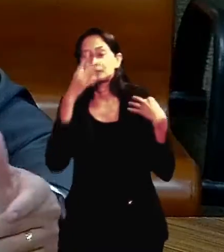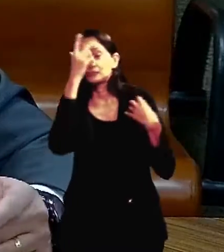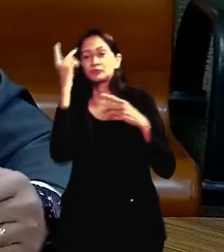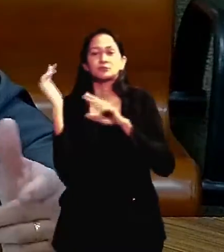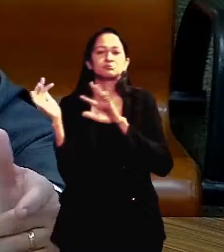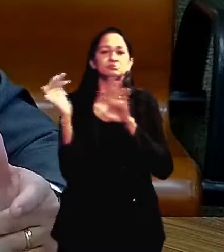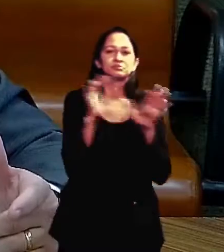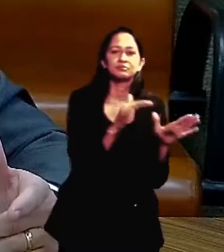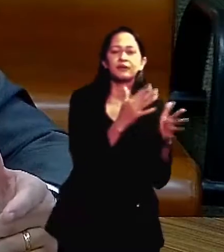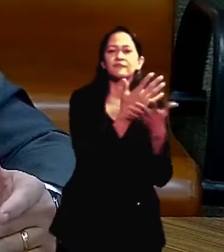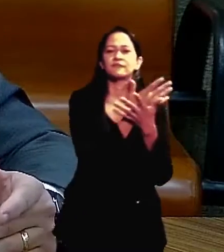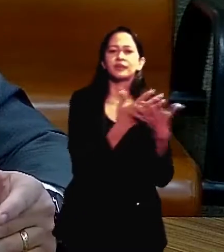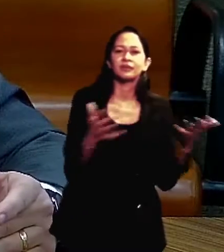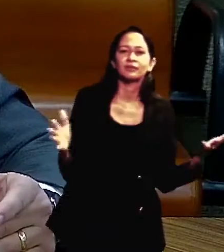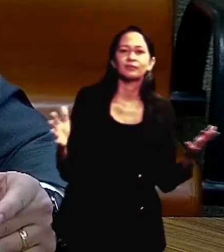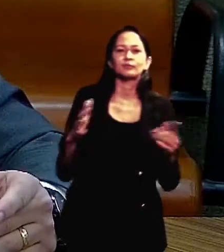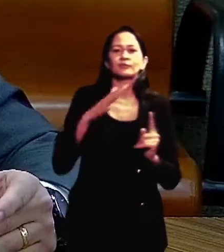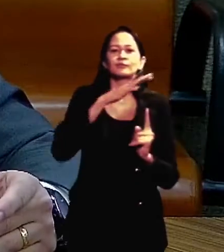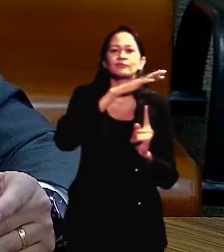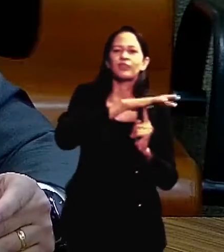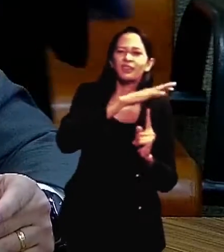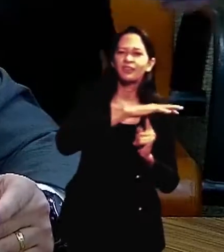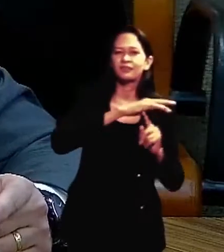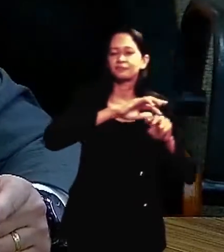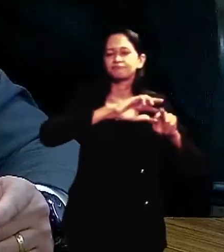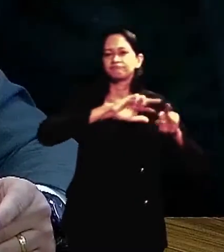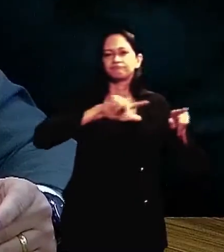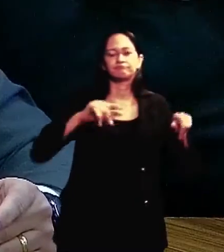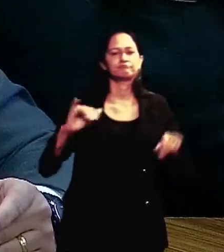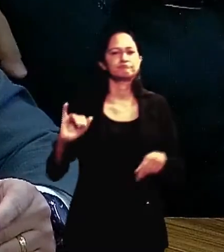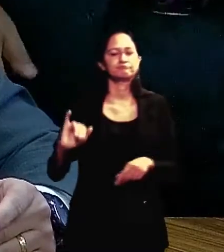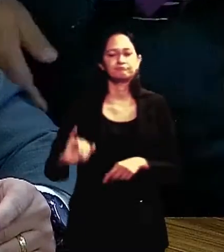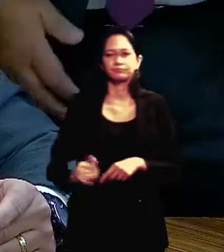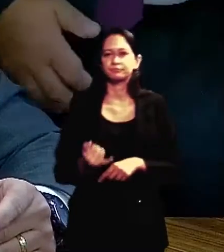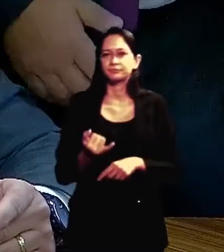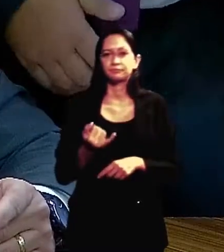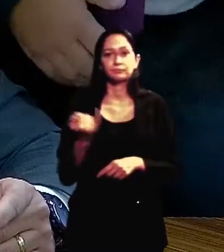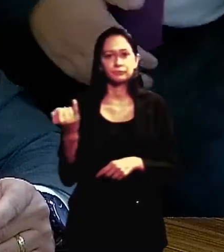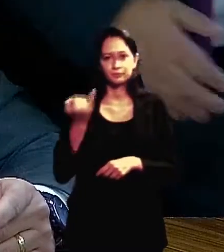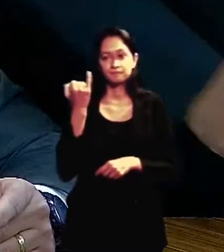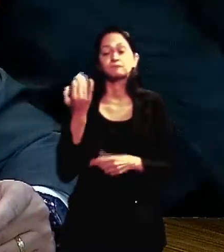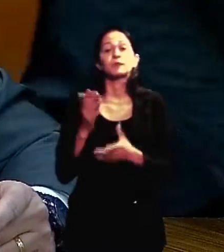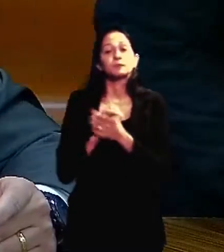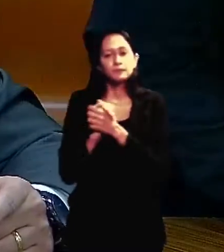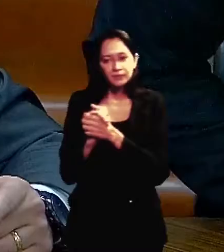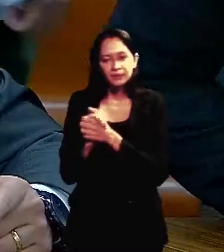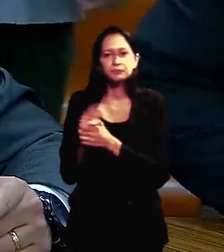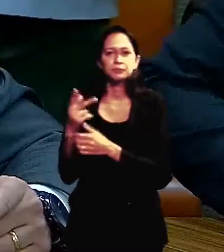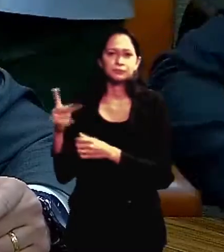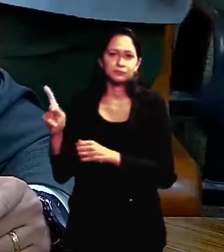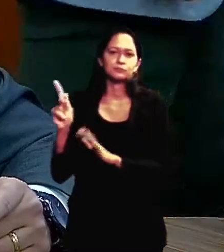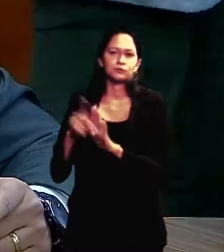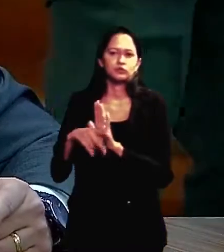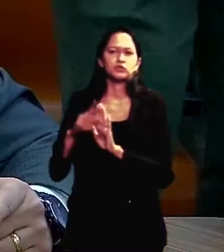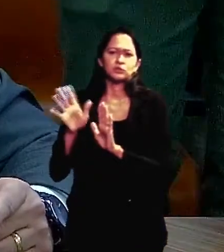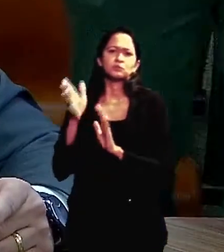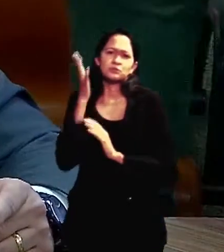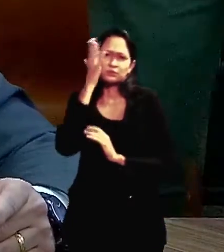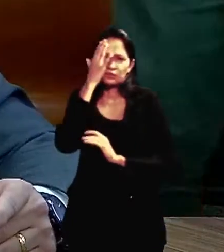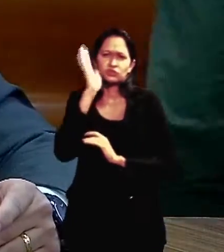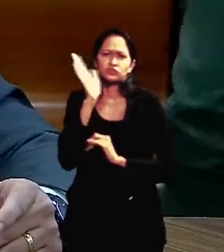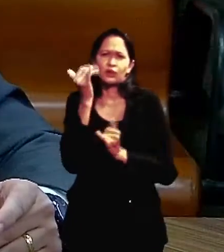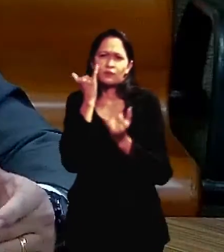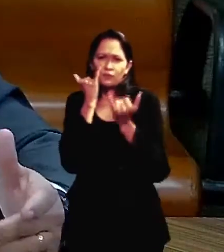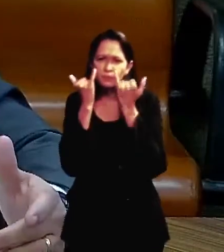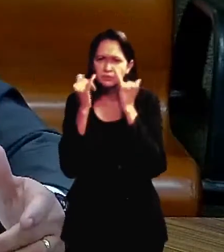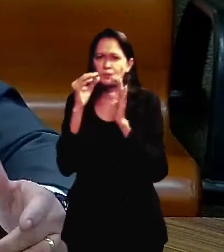promove eventos, feiras. Então, eu te parabenizo e certamente esse projeto já está fundamentado para